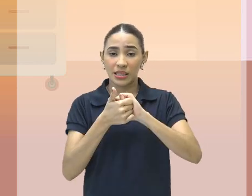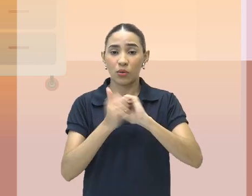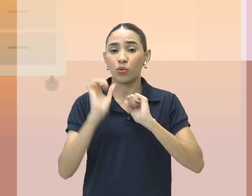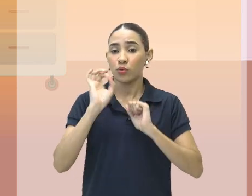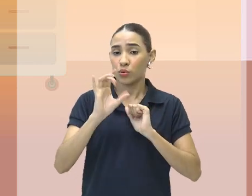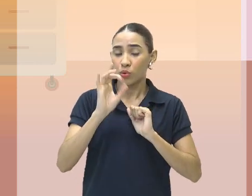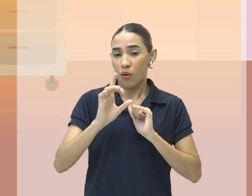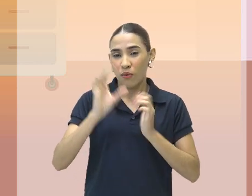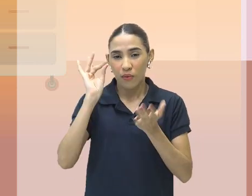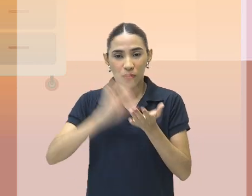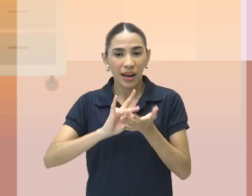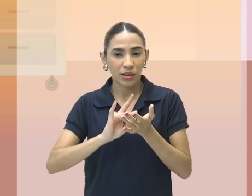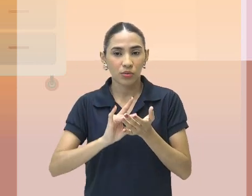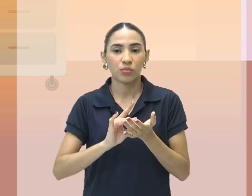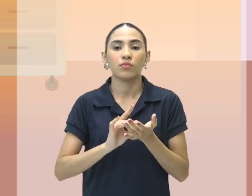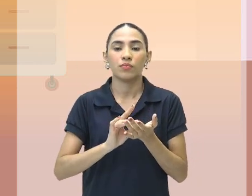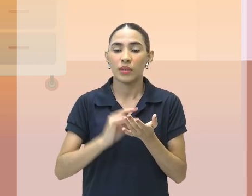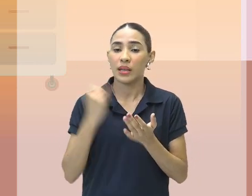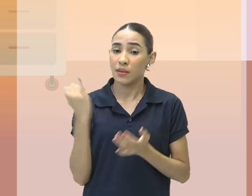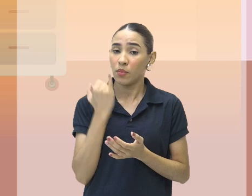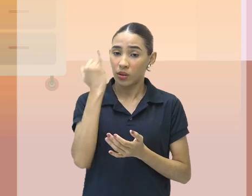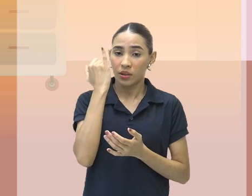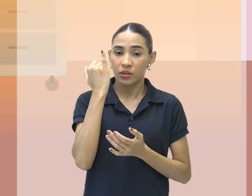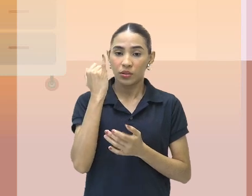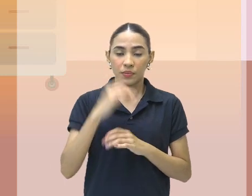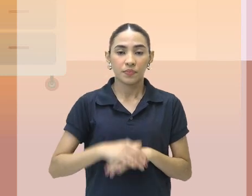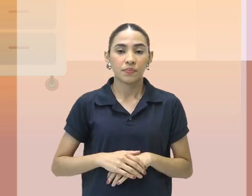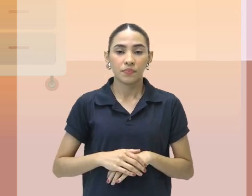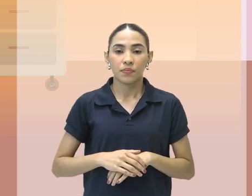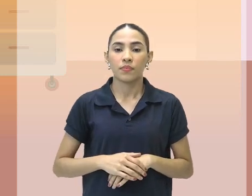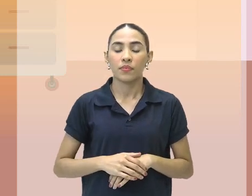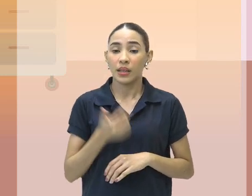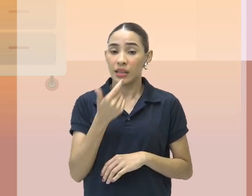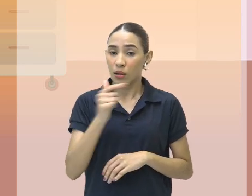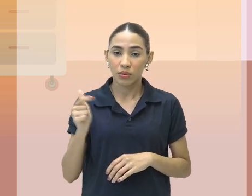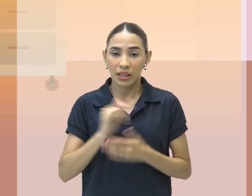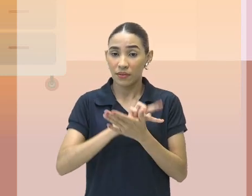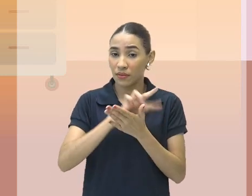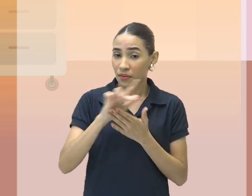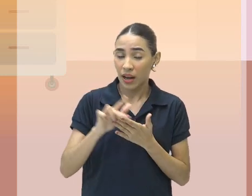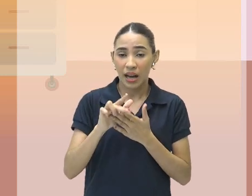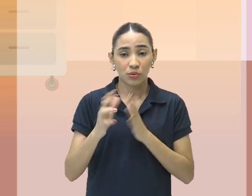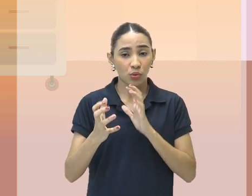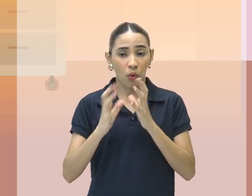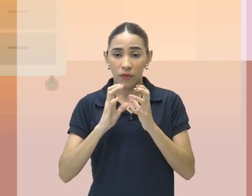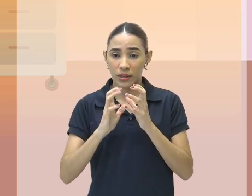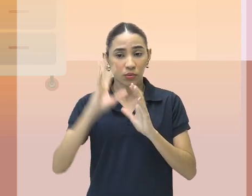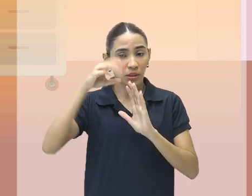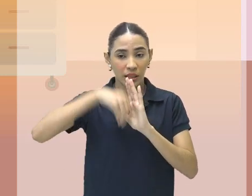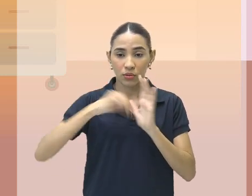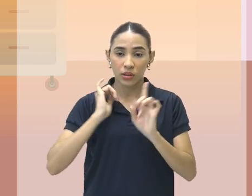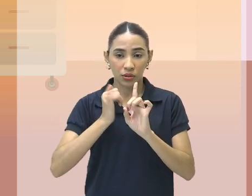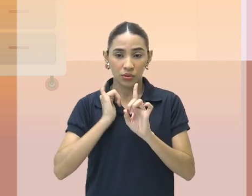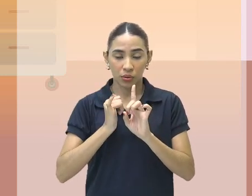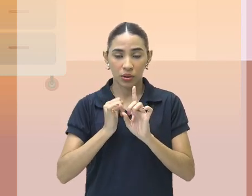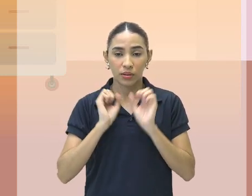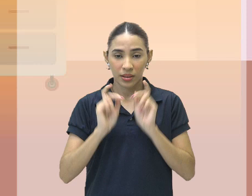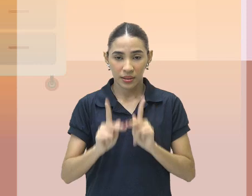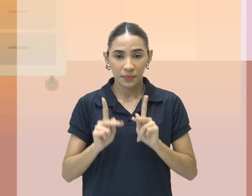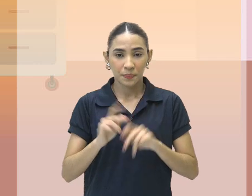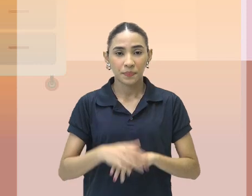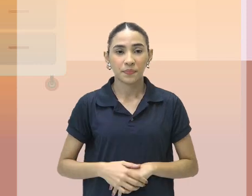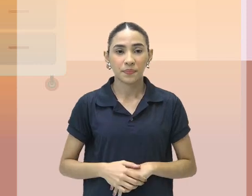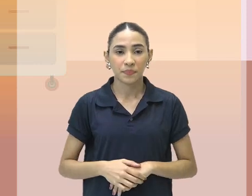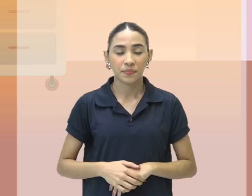importa, né? E só temos um conflito, nós não temos vários conflitos, né, dentro do nosso cenário,